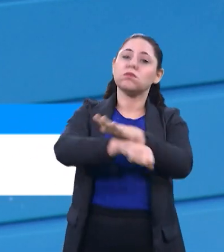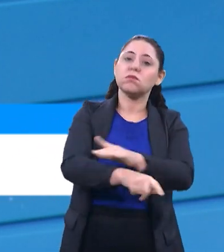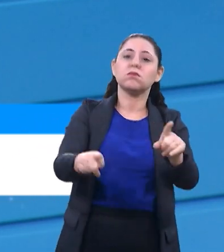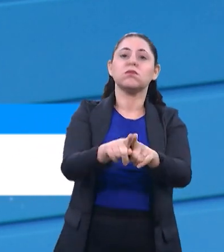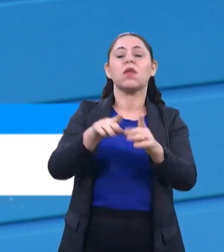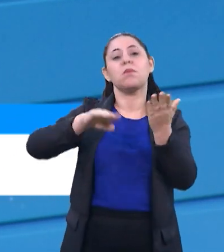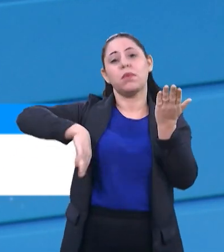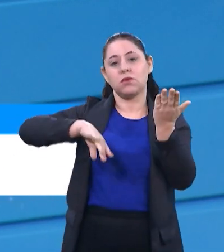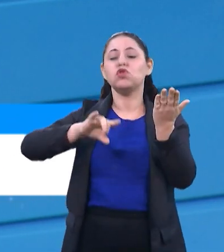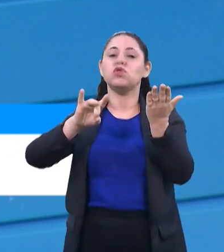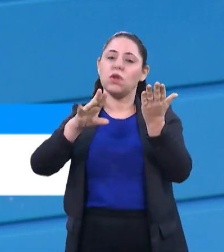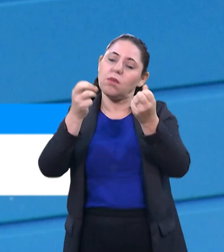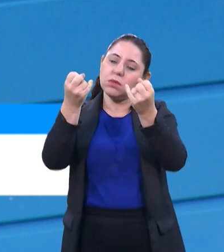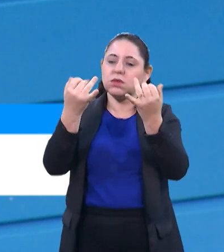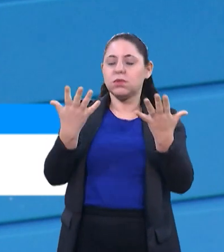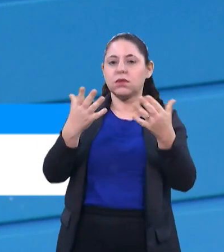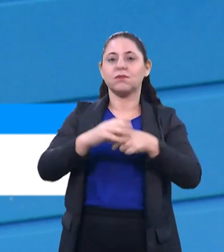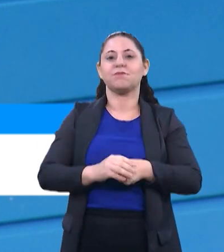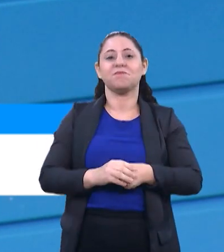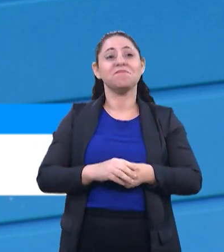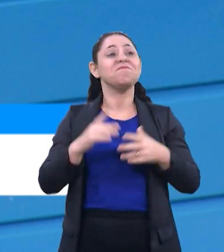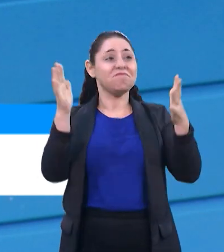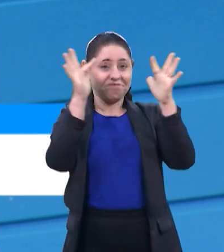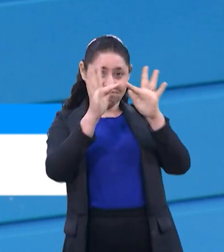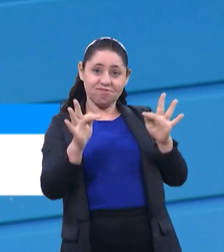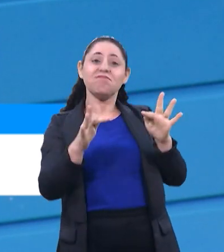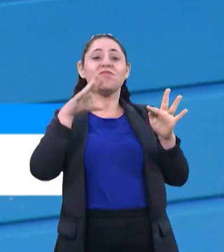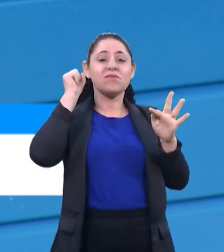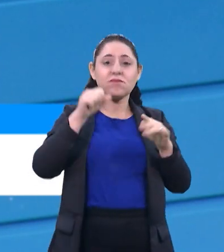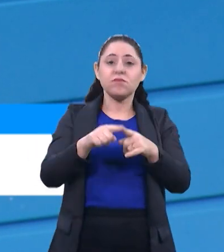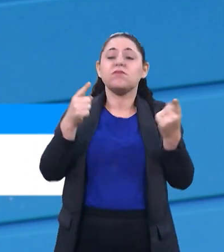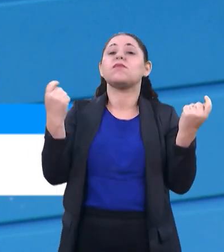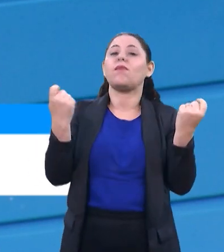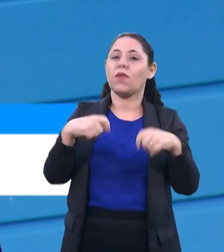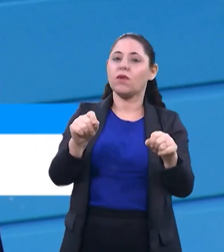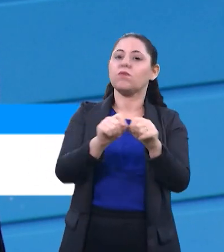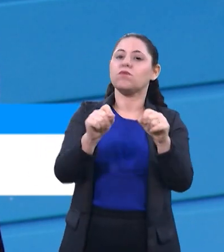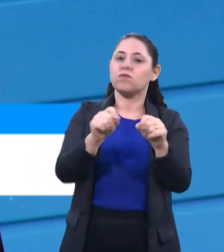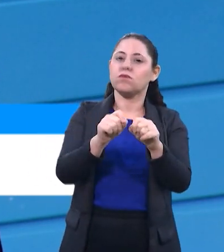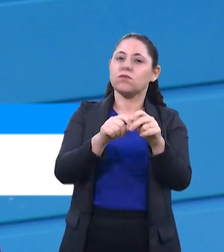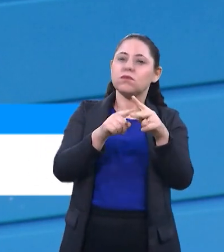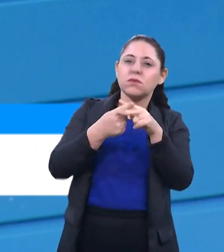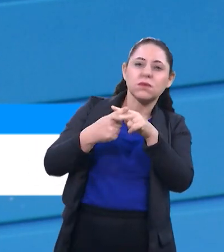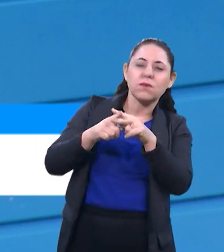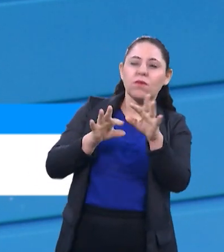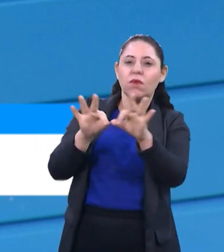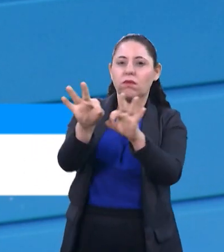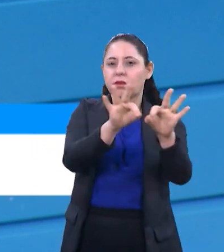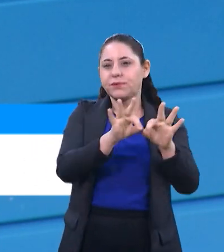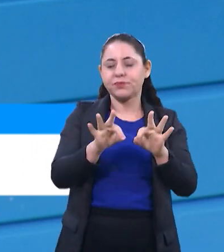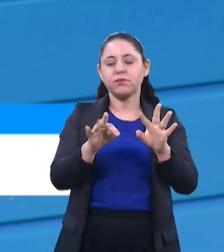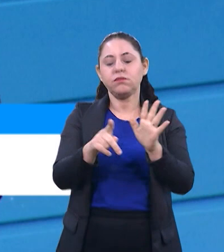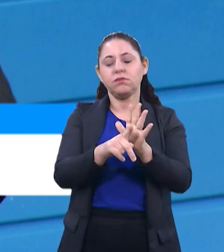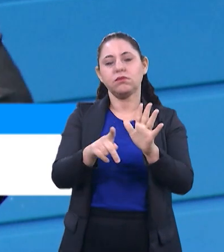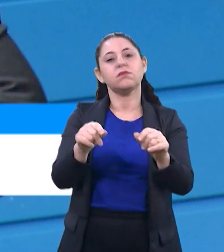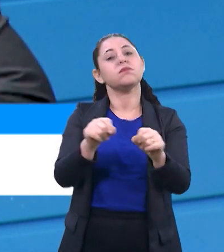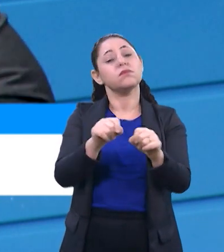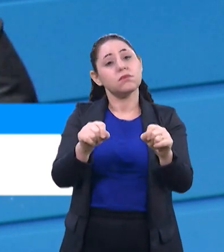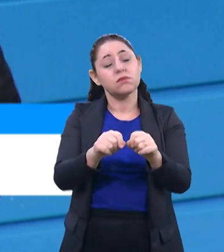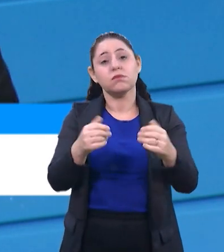Jacques da Luz, incluída a piscina, deputado Pedro Kemp. Tá? Só para... Ficamos felizes de ouvir isso aí, mas precisa fazer a manutenção. Da piscina, sim,